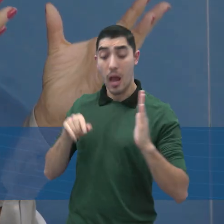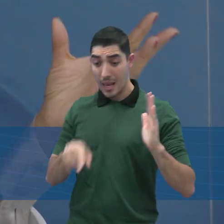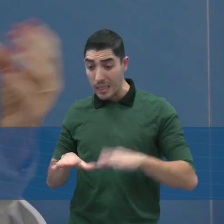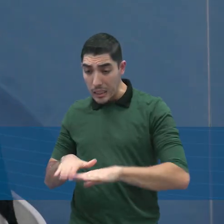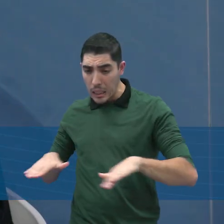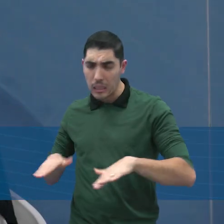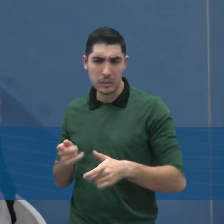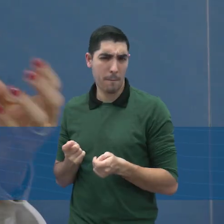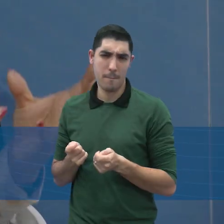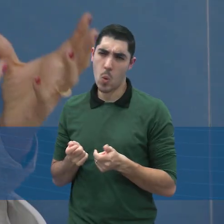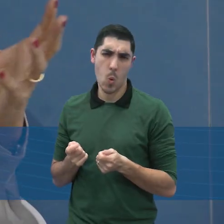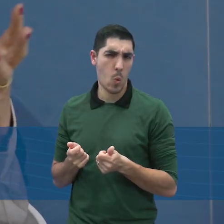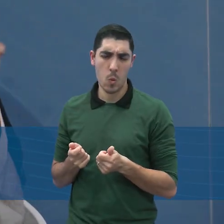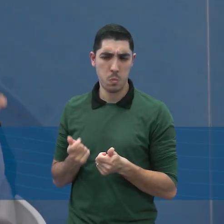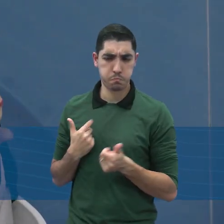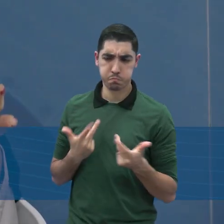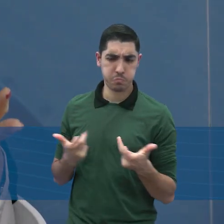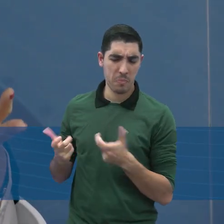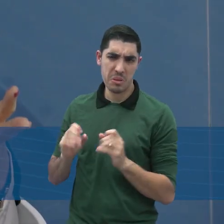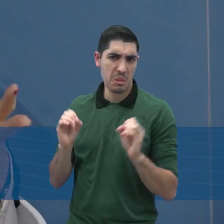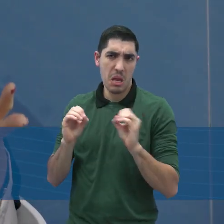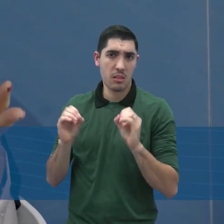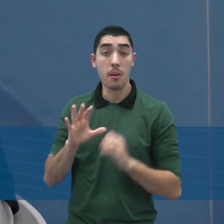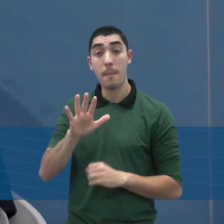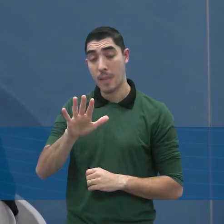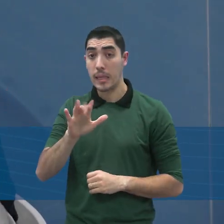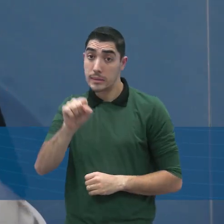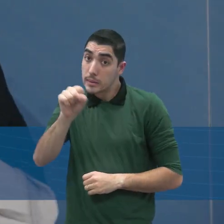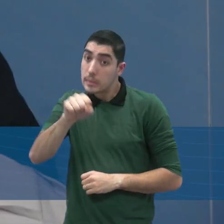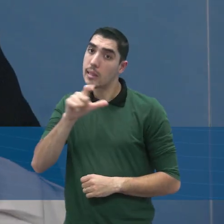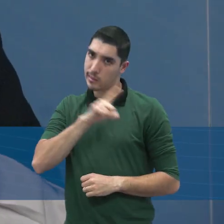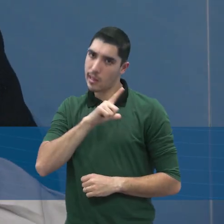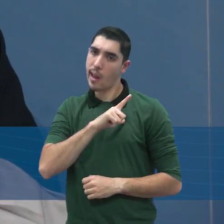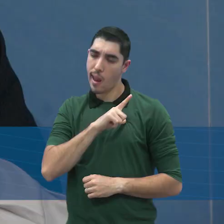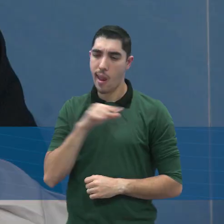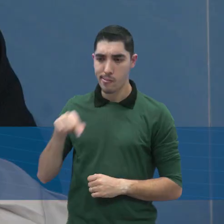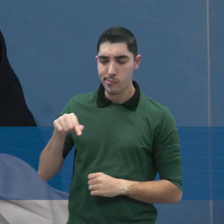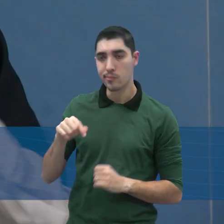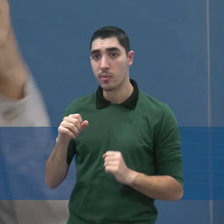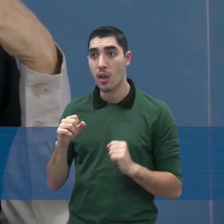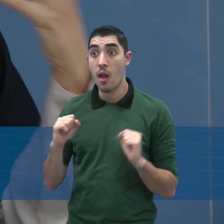ver com a família, a pessoa já nasce naquele